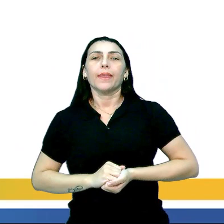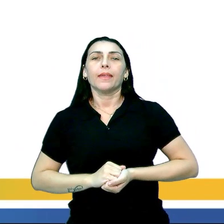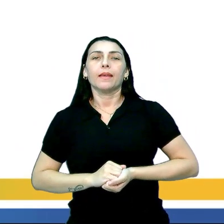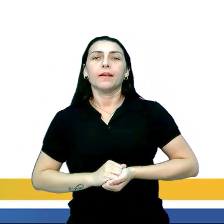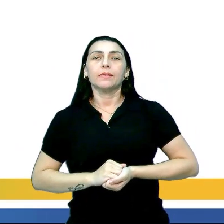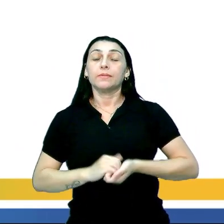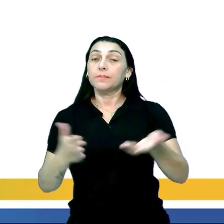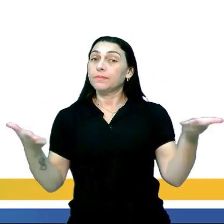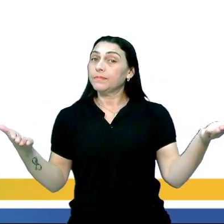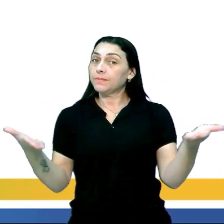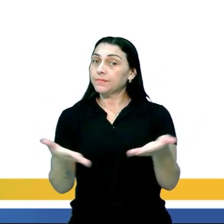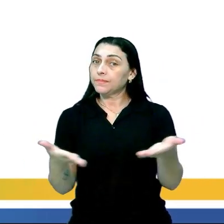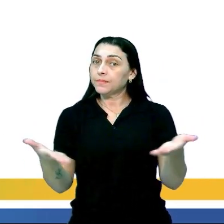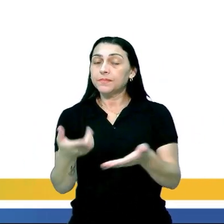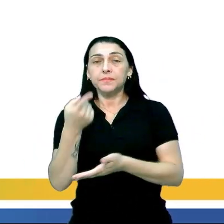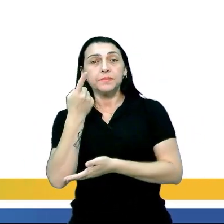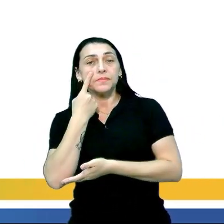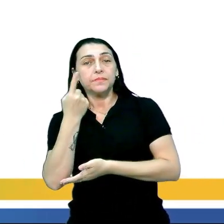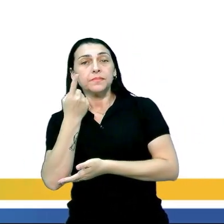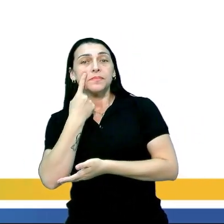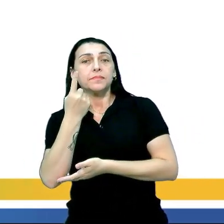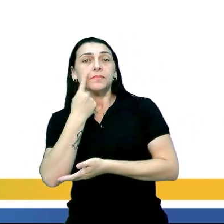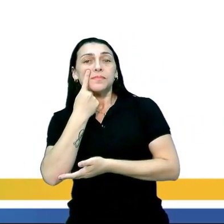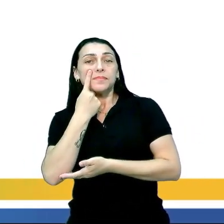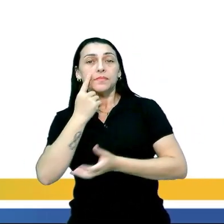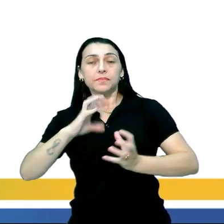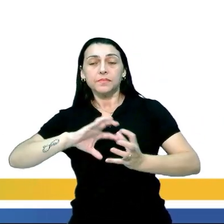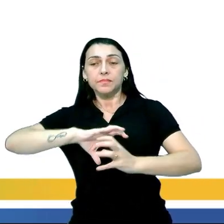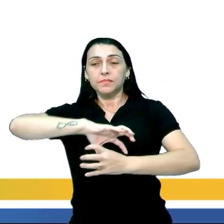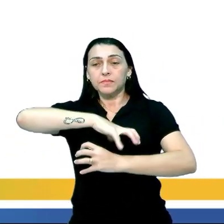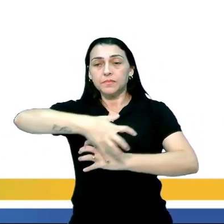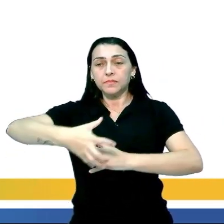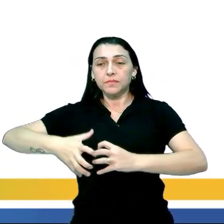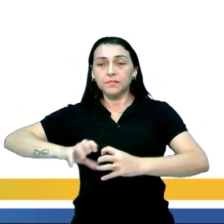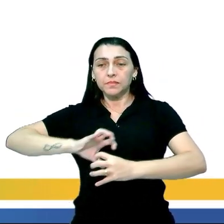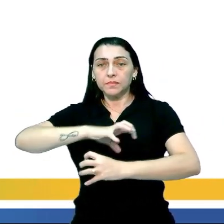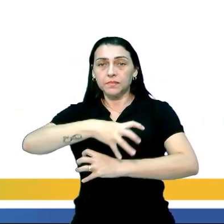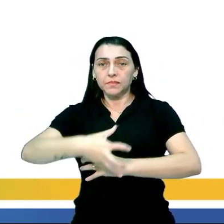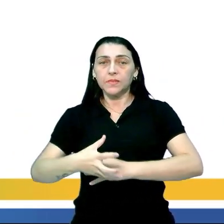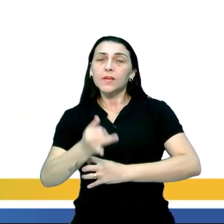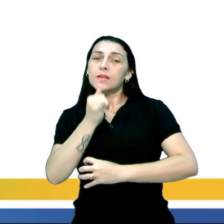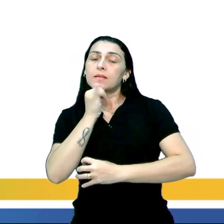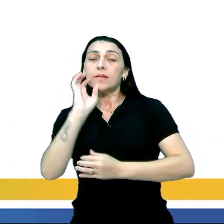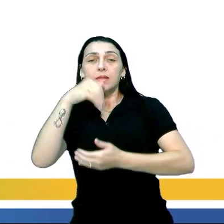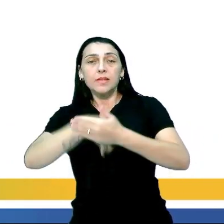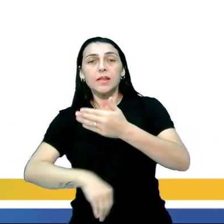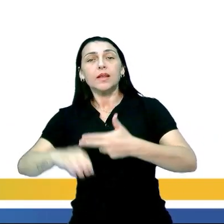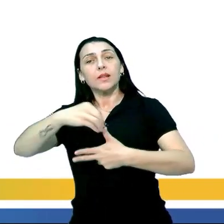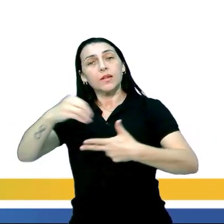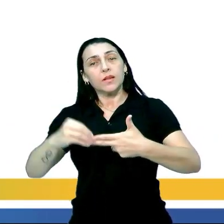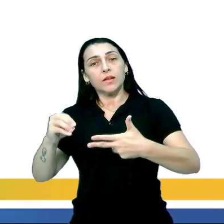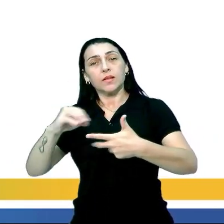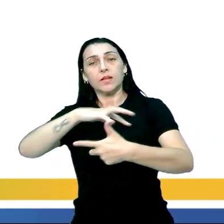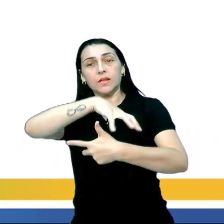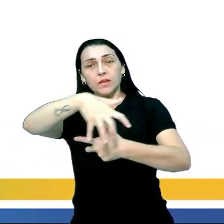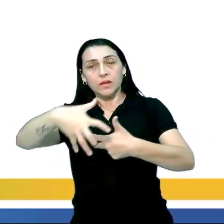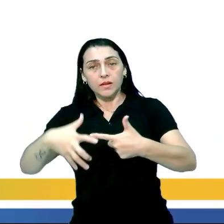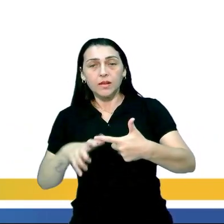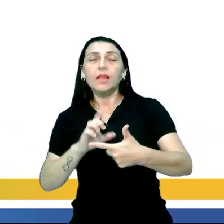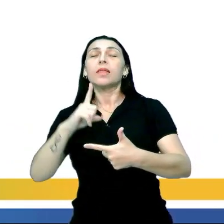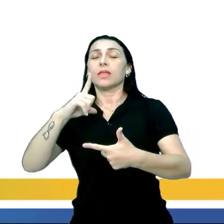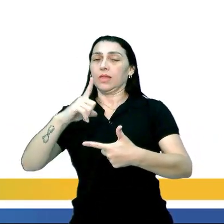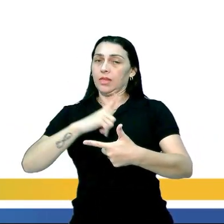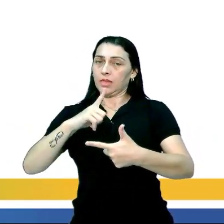lá. Agora vamos ver os corpos redondos, um exemplo. Dentro da geometria espacial existem os corpos